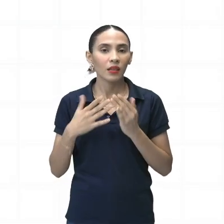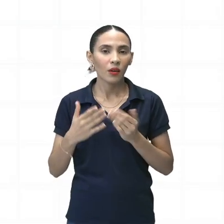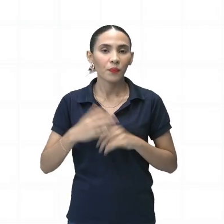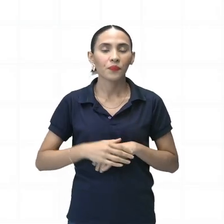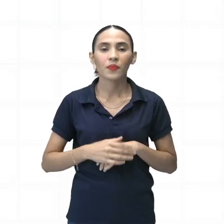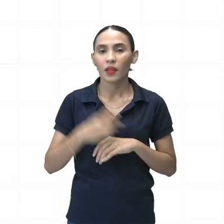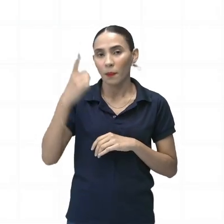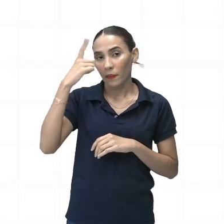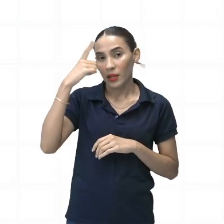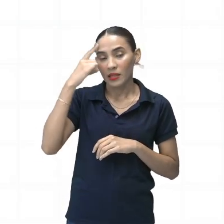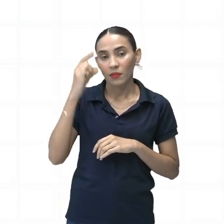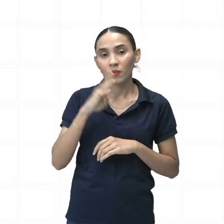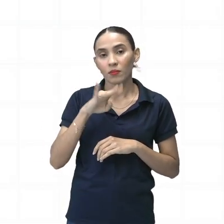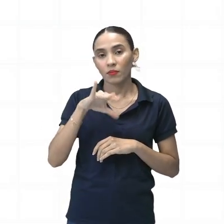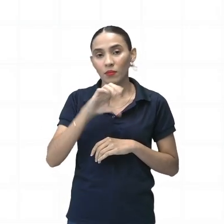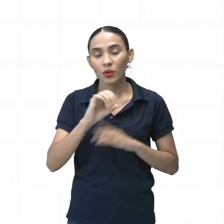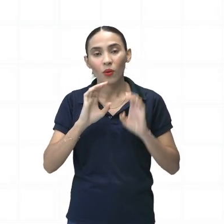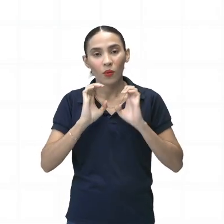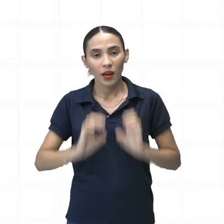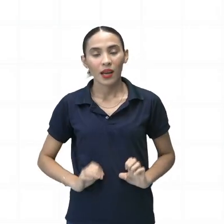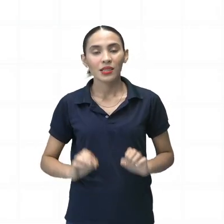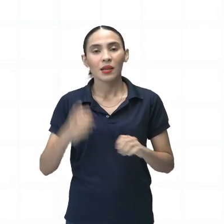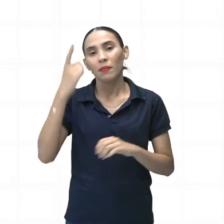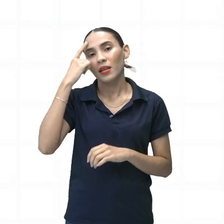ser interdisciplinar,